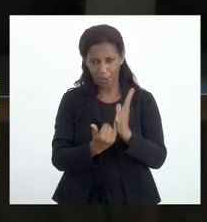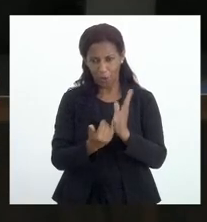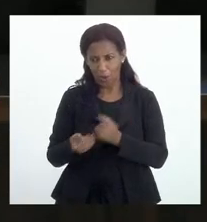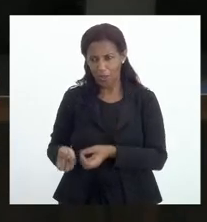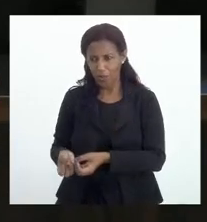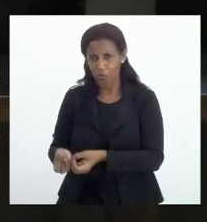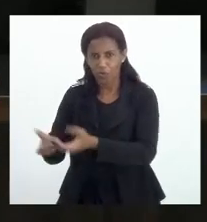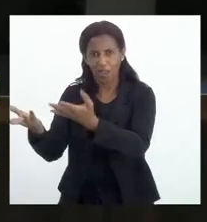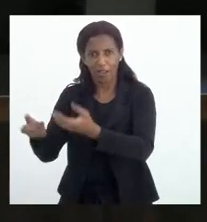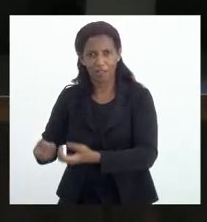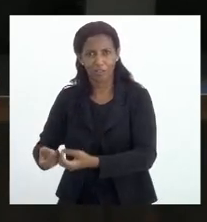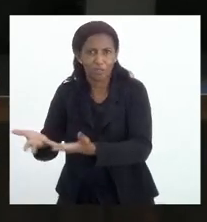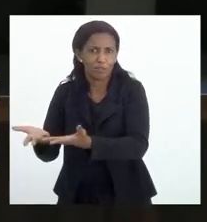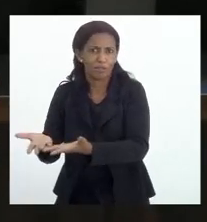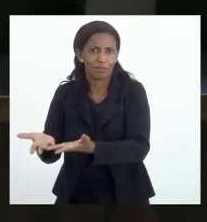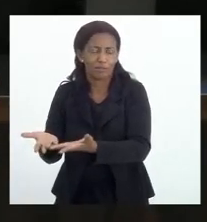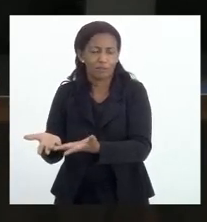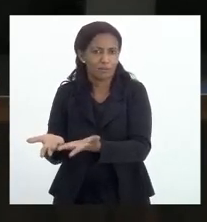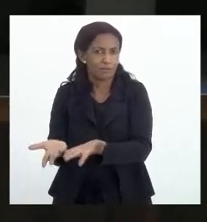evidentemente,